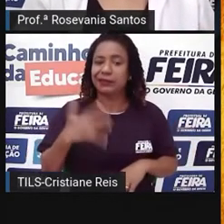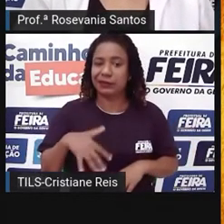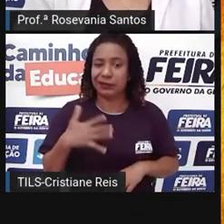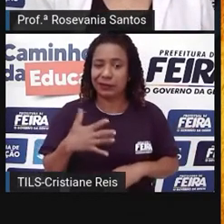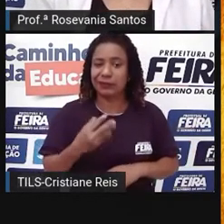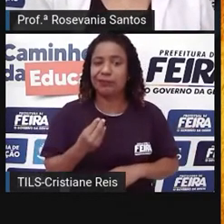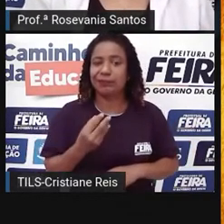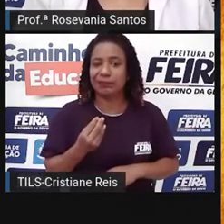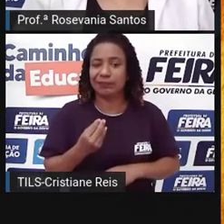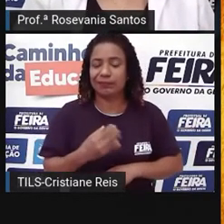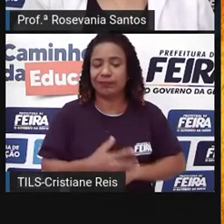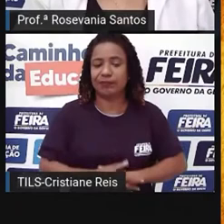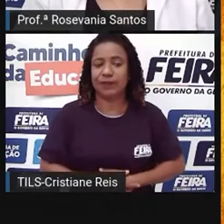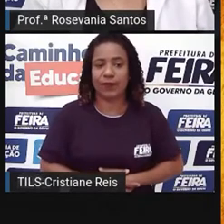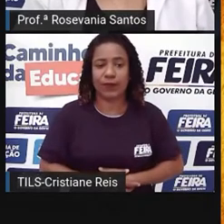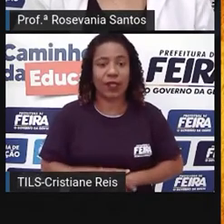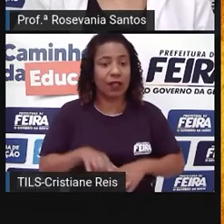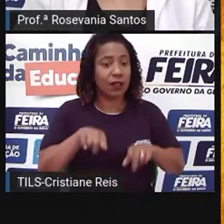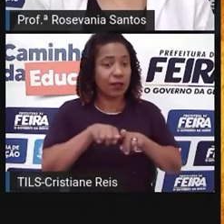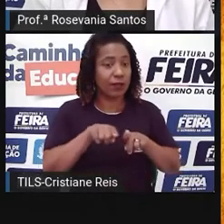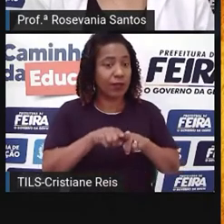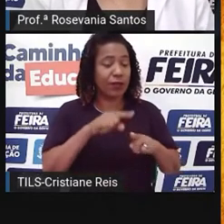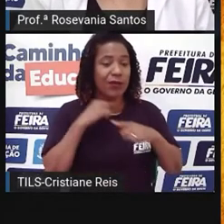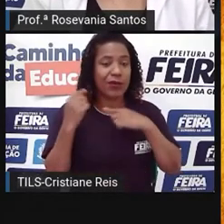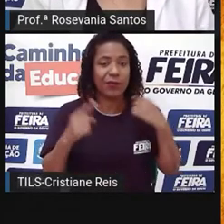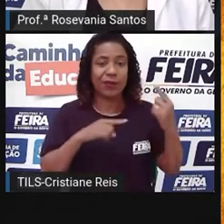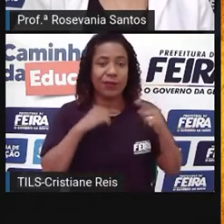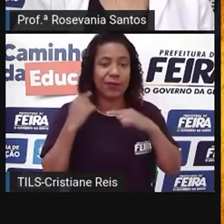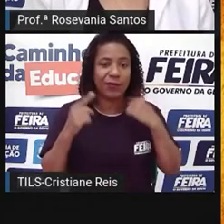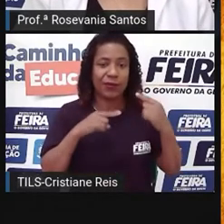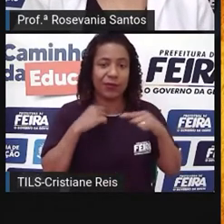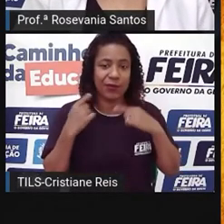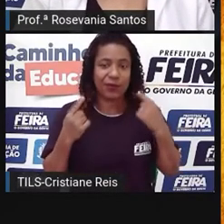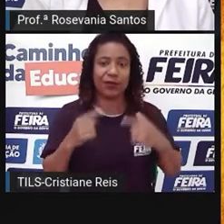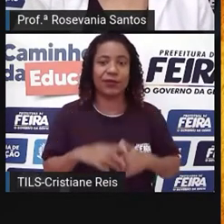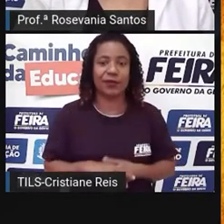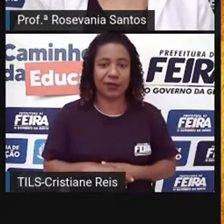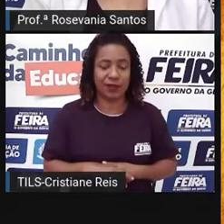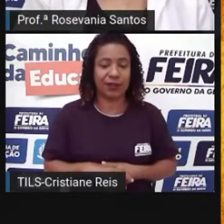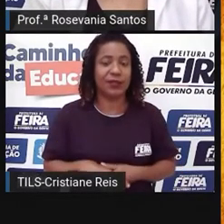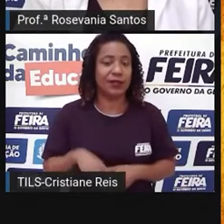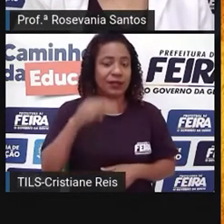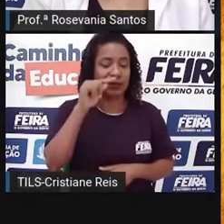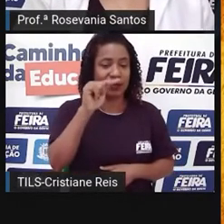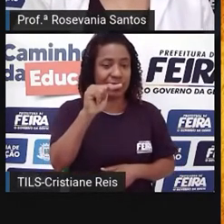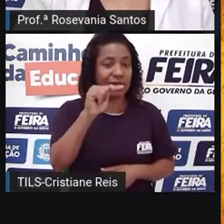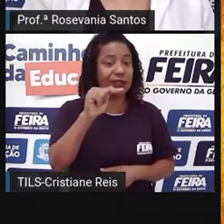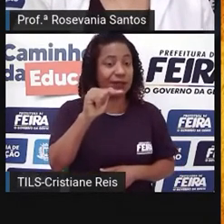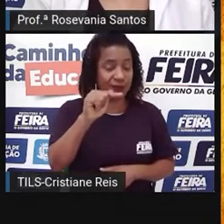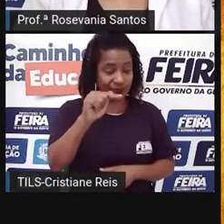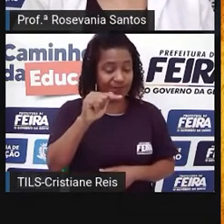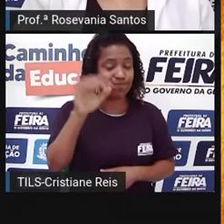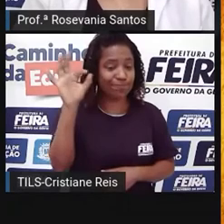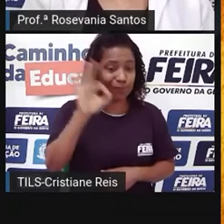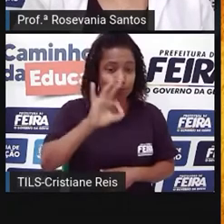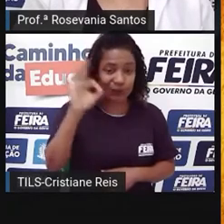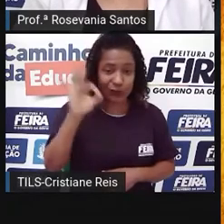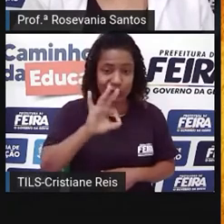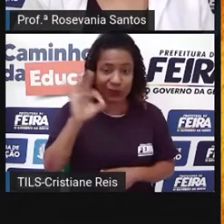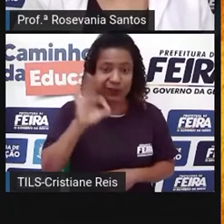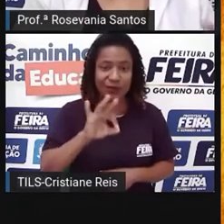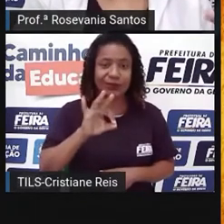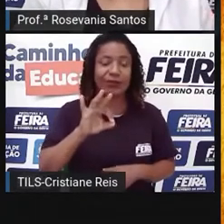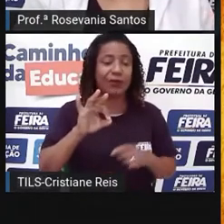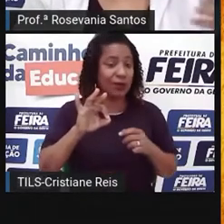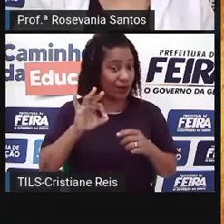também. A mortalidade, né, o lugar menor é 7, né, 7%, e a maior